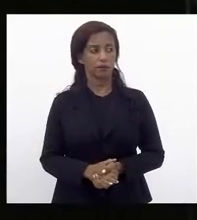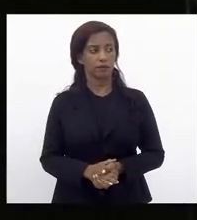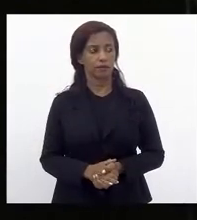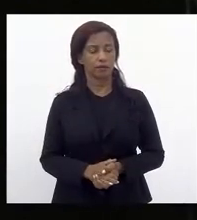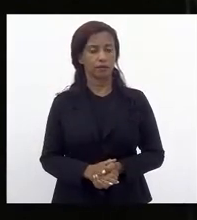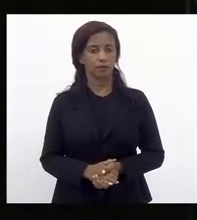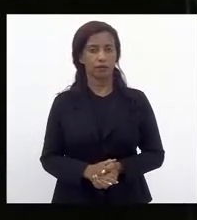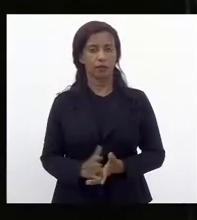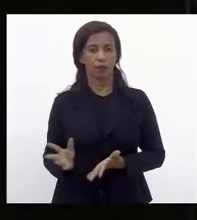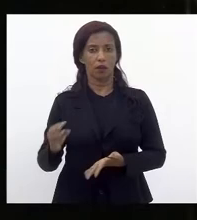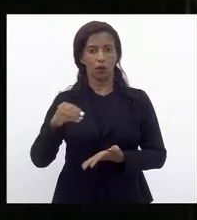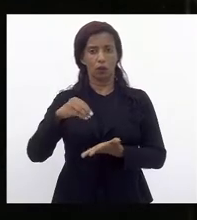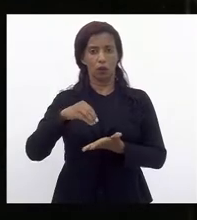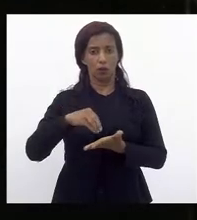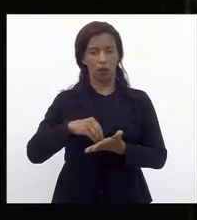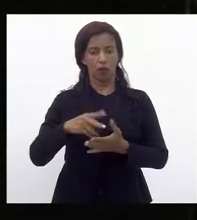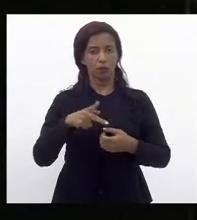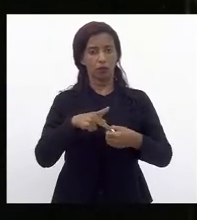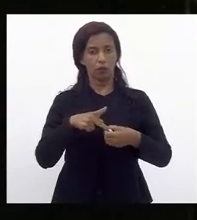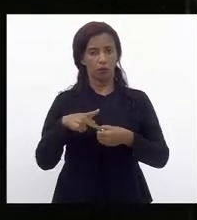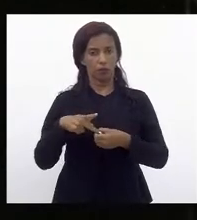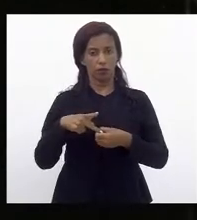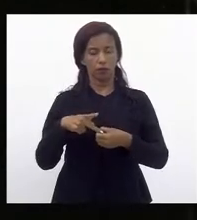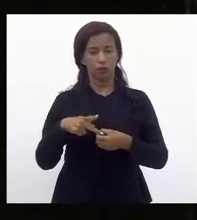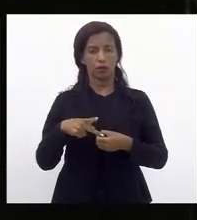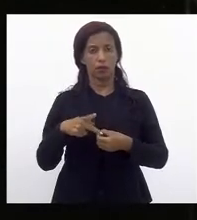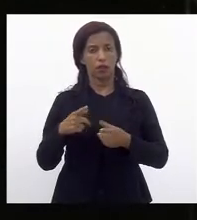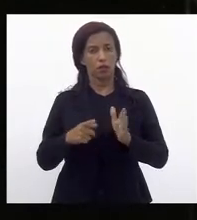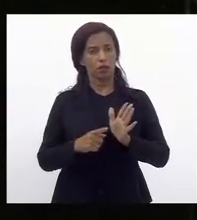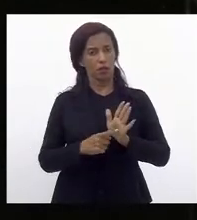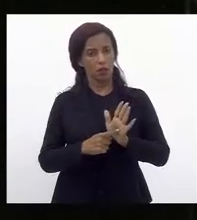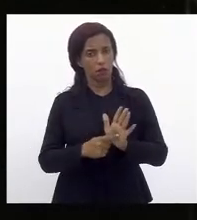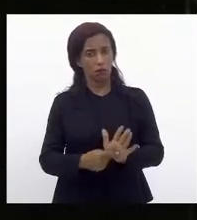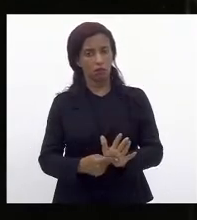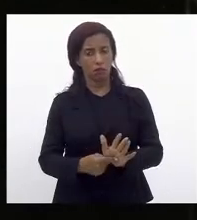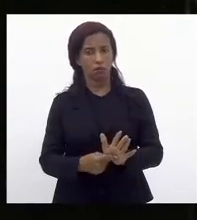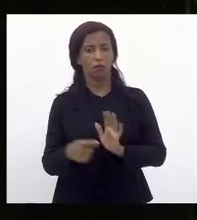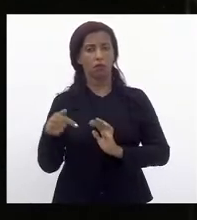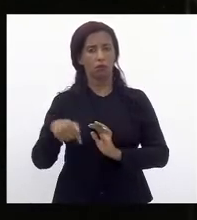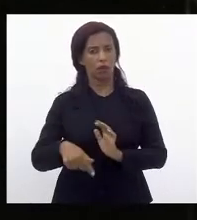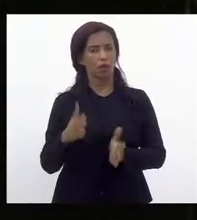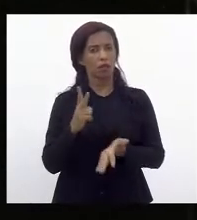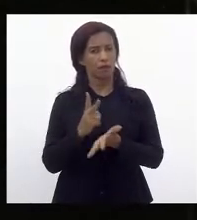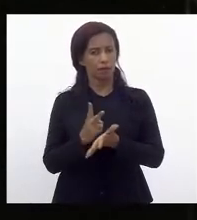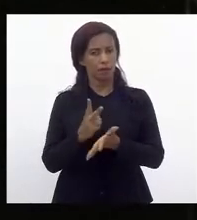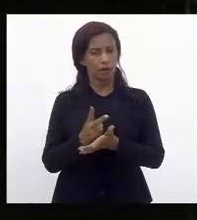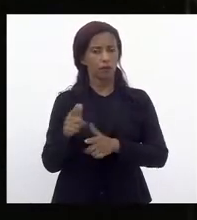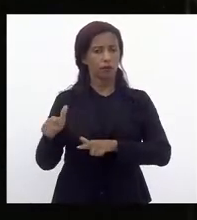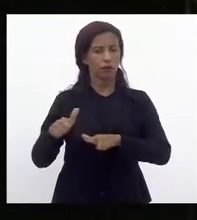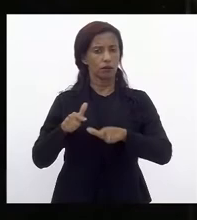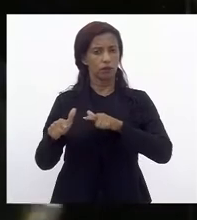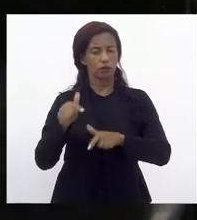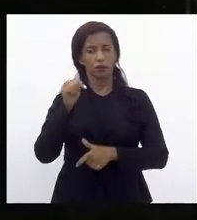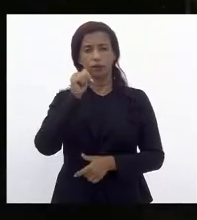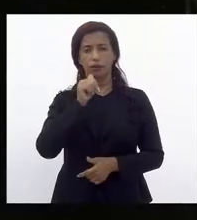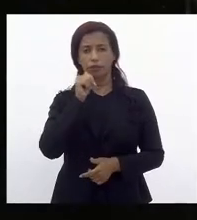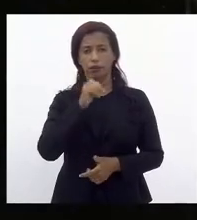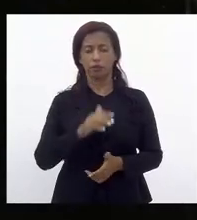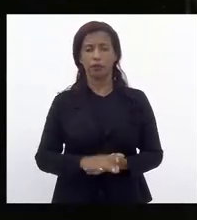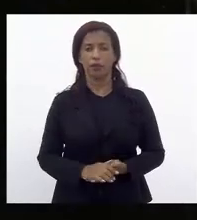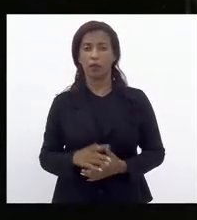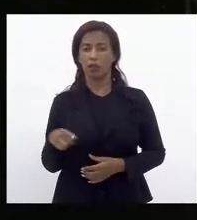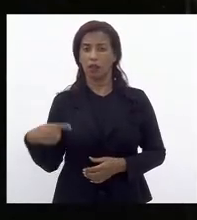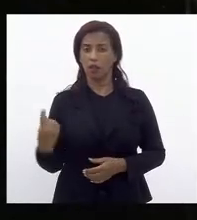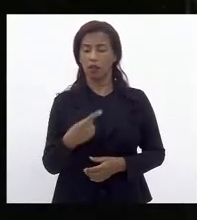ser colocado numa procuradoria, ser apreciado por essa mesma procuradoria de mulheres, que para